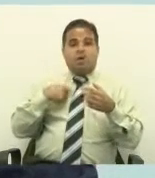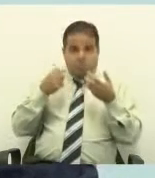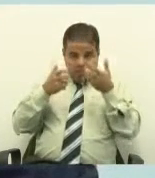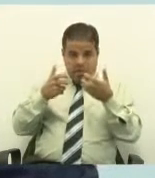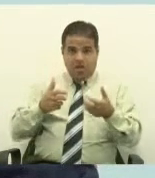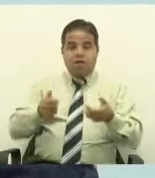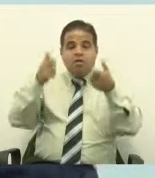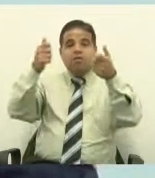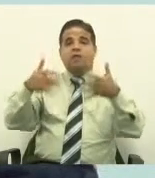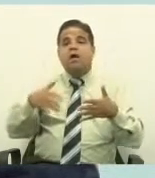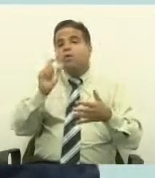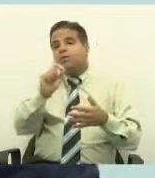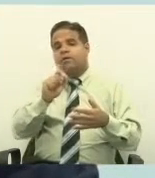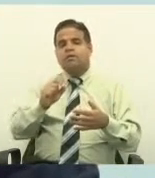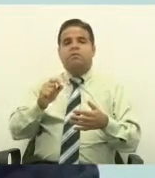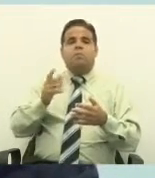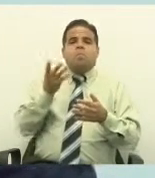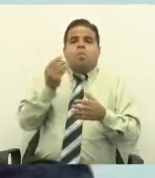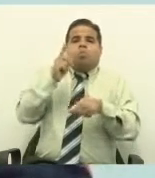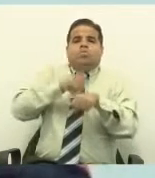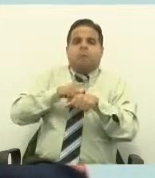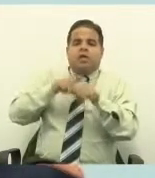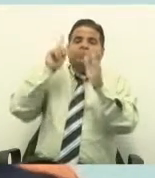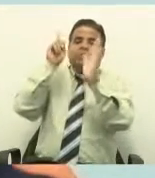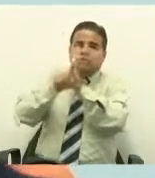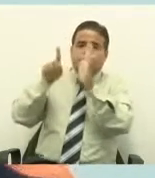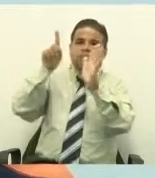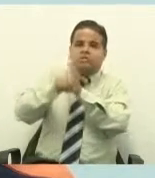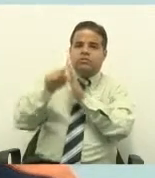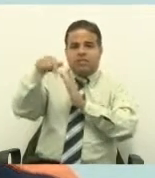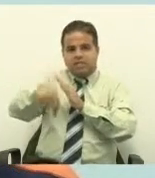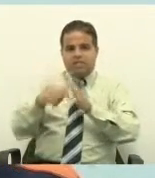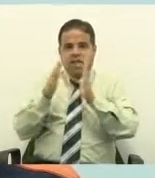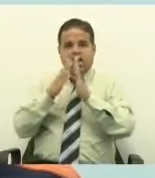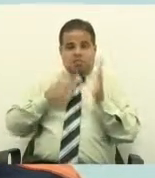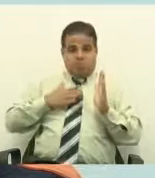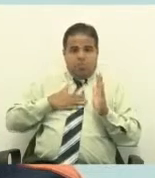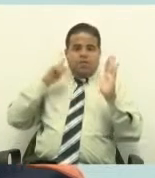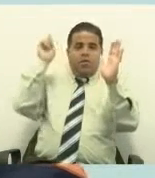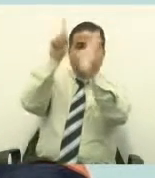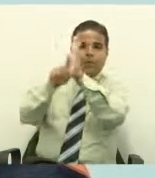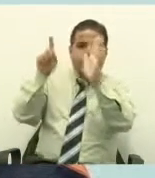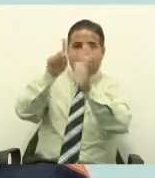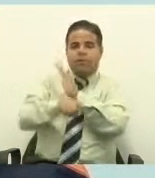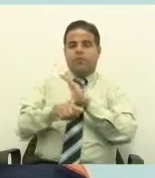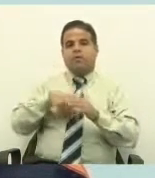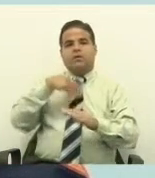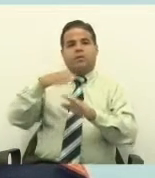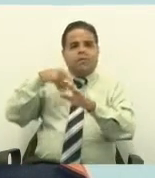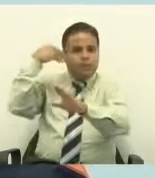dizer, foi tanto tempo questionado aqui nesta casa por mim, e perdura,